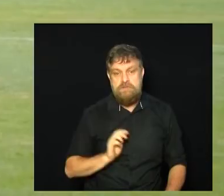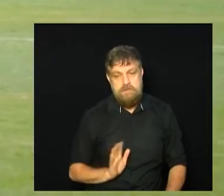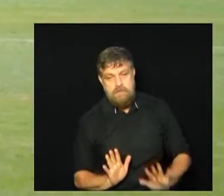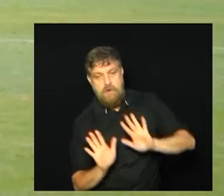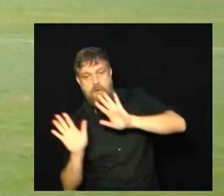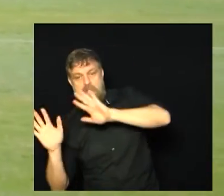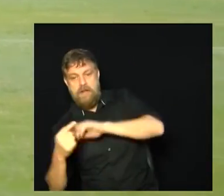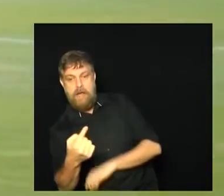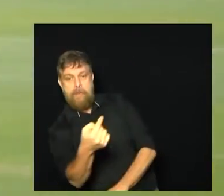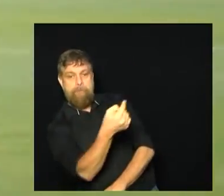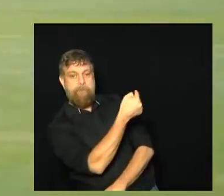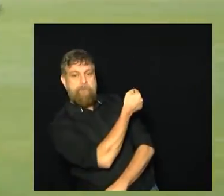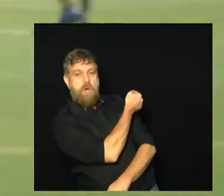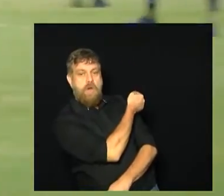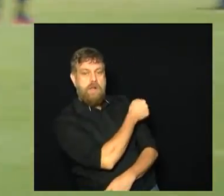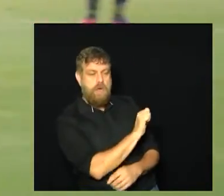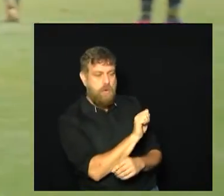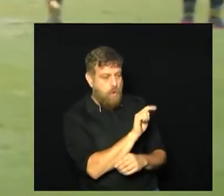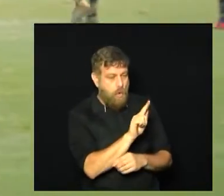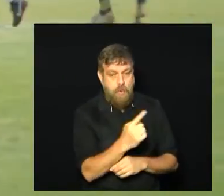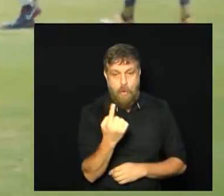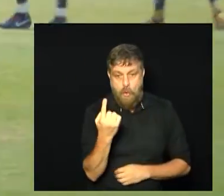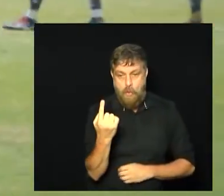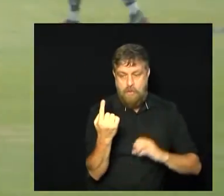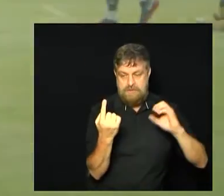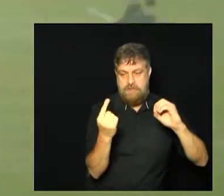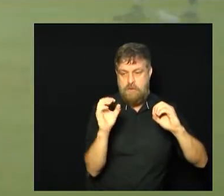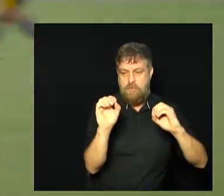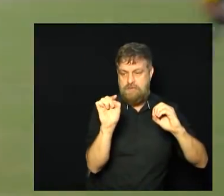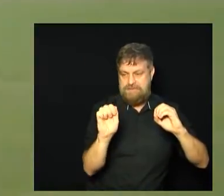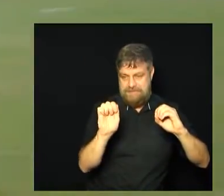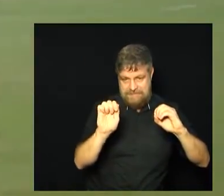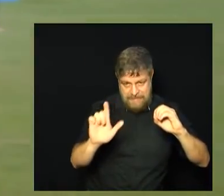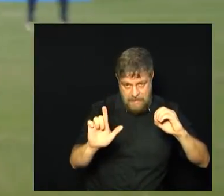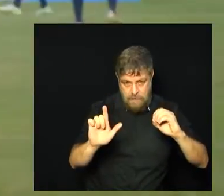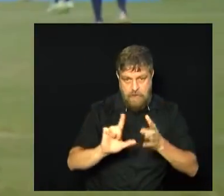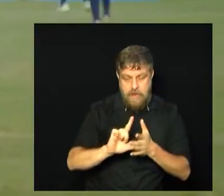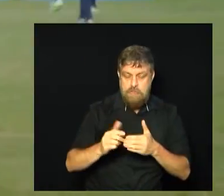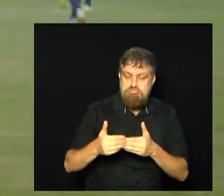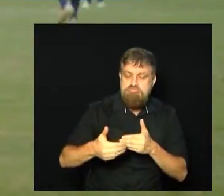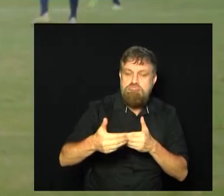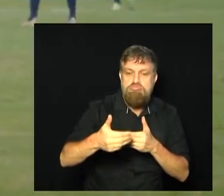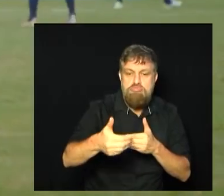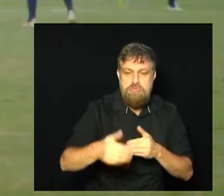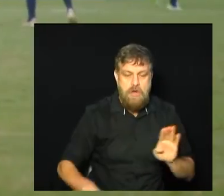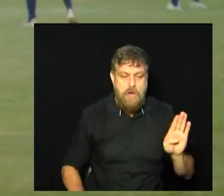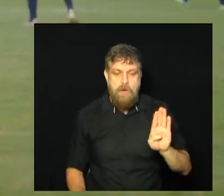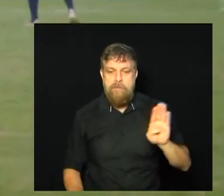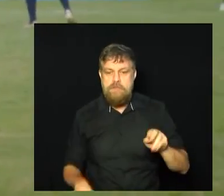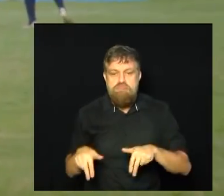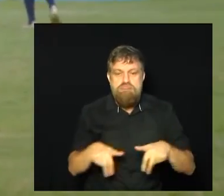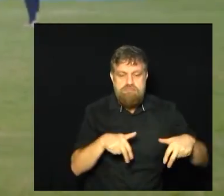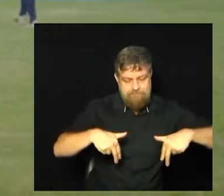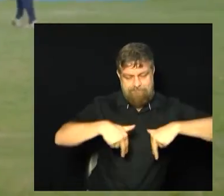goleiro para um lado, bola para o outro, 1-0 Osiel. A partir daí o Bartiras subiu a